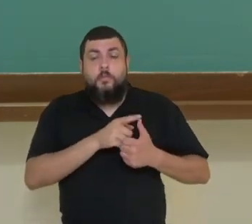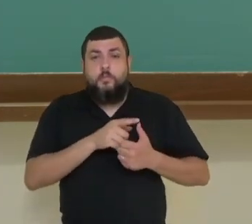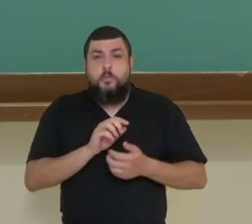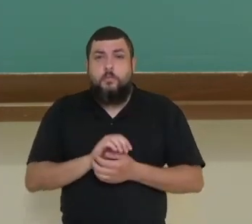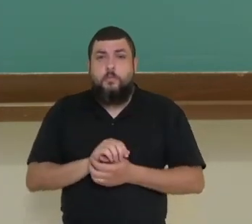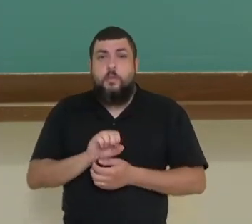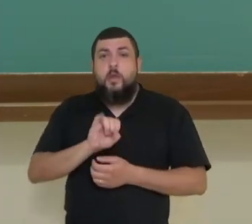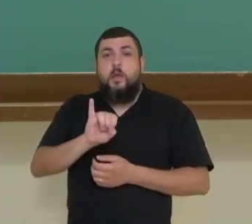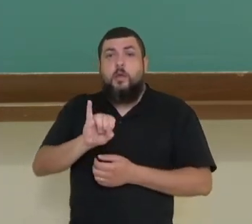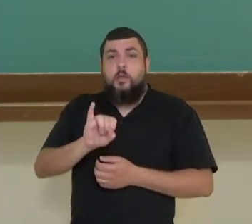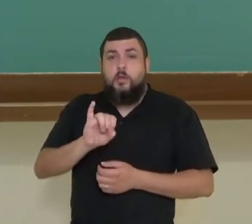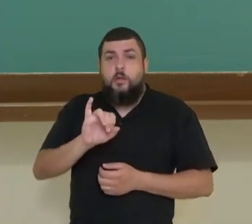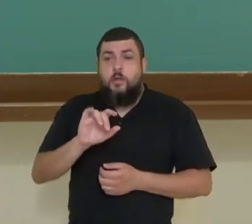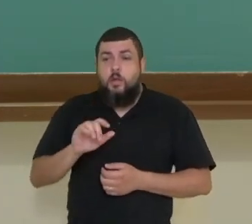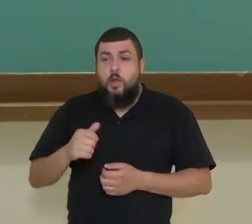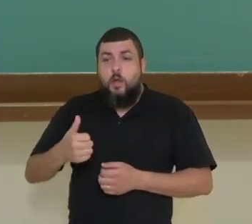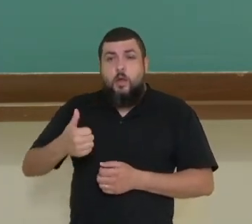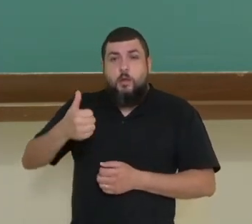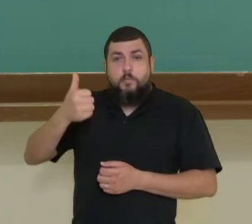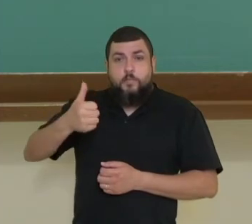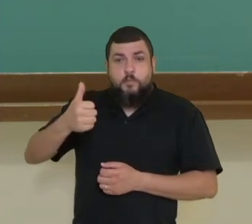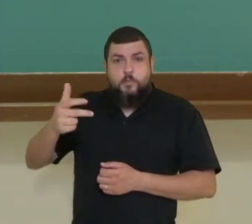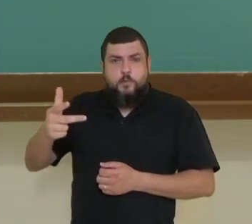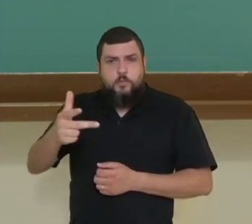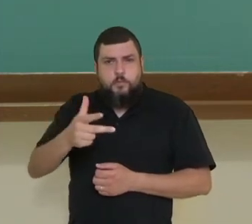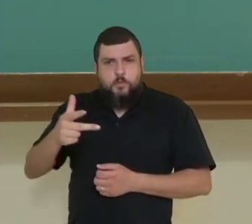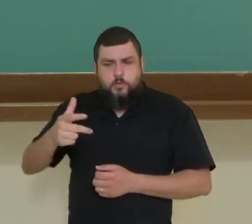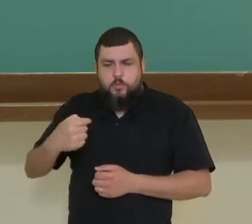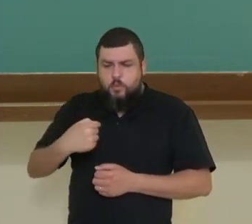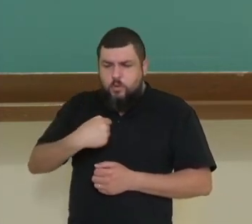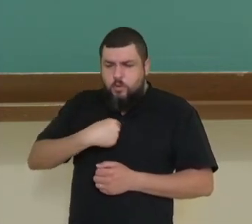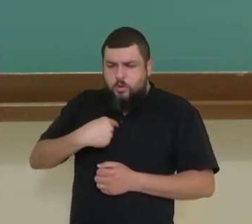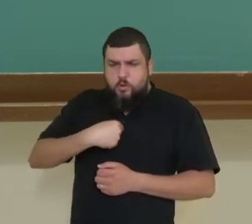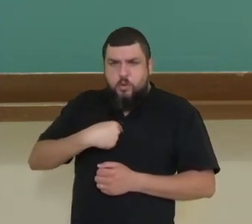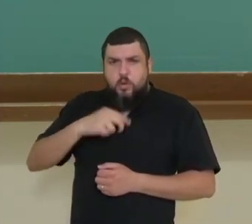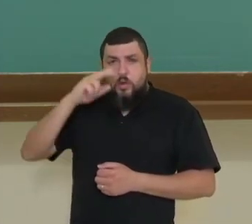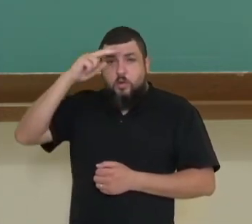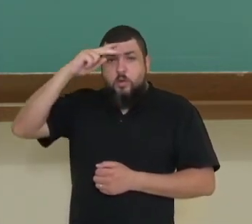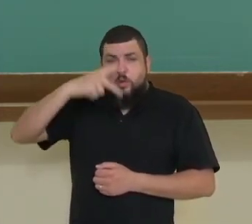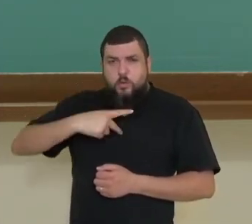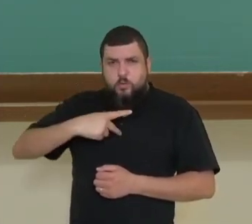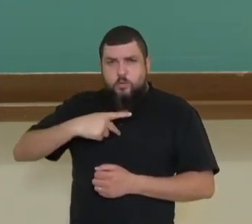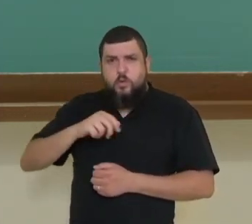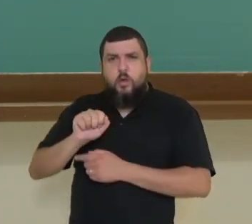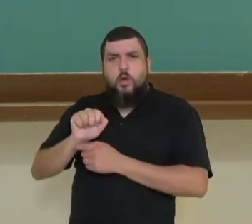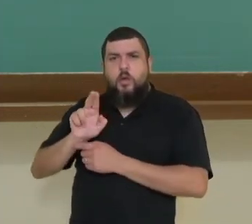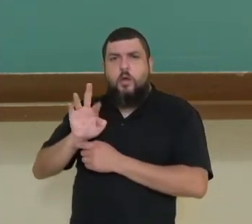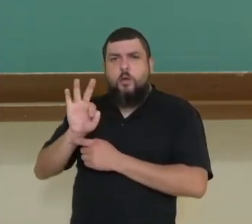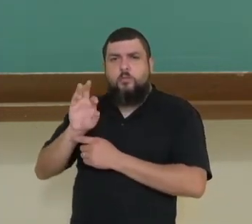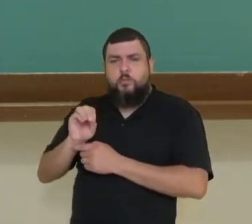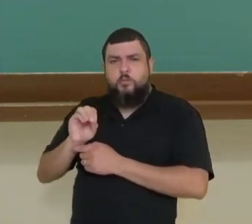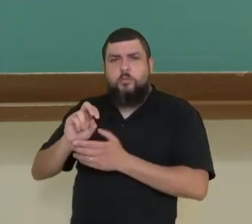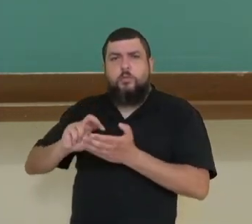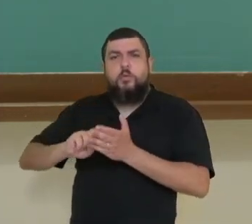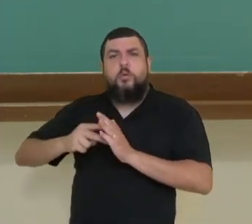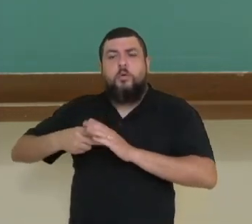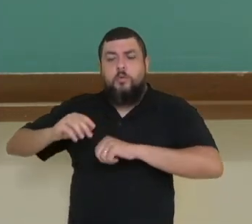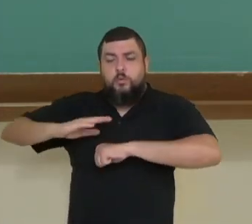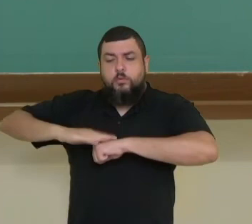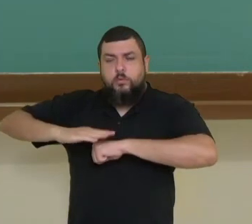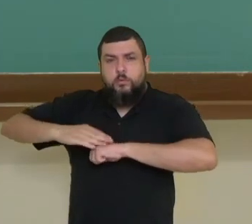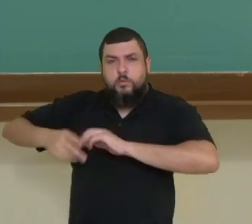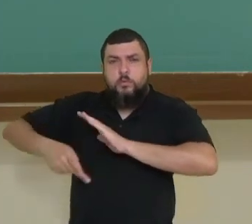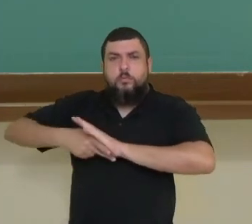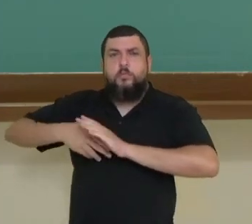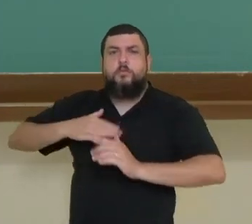primeira pessoa, é a autobiografia. E o próprio nome já diz, ó, auto significa própria. E se